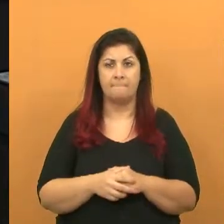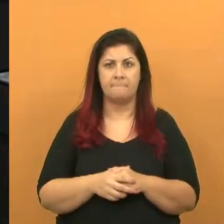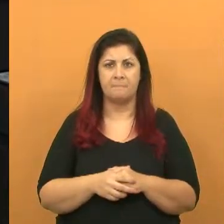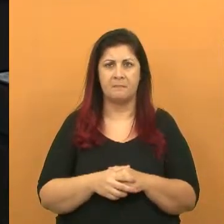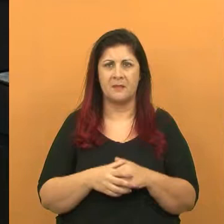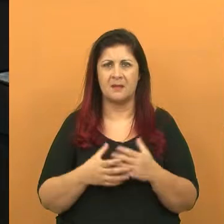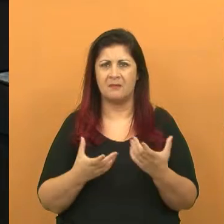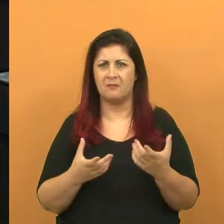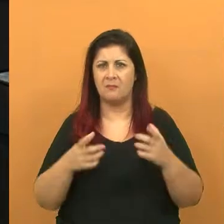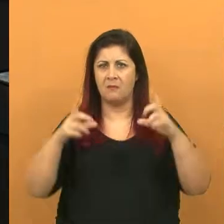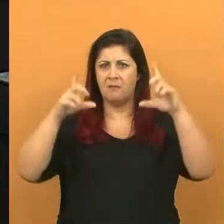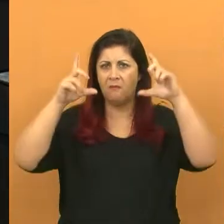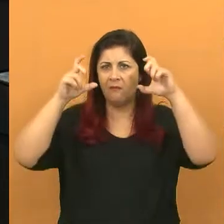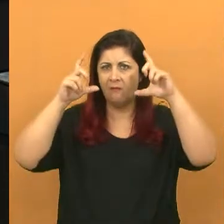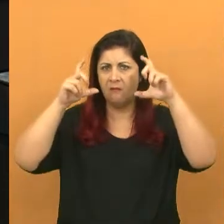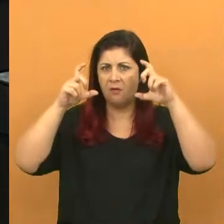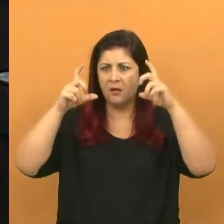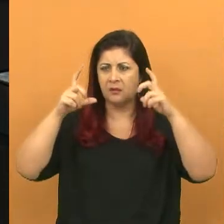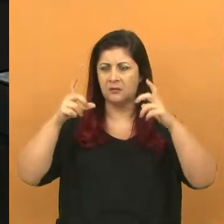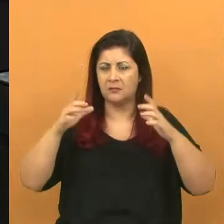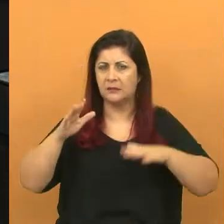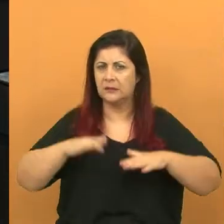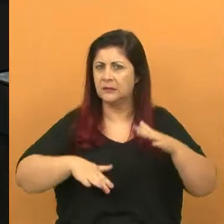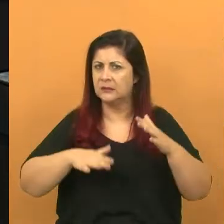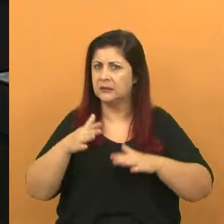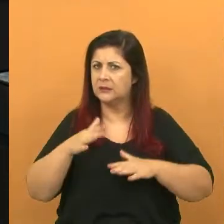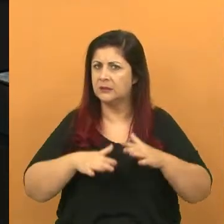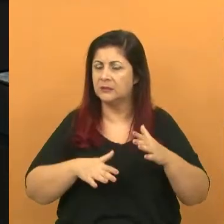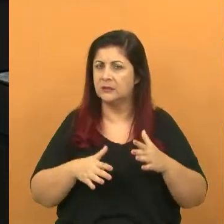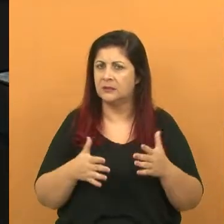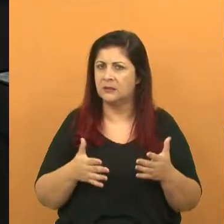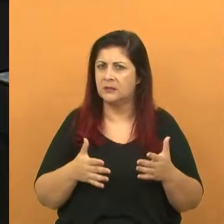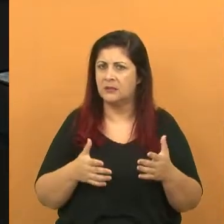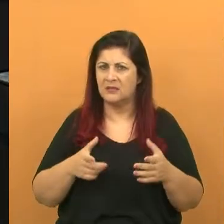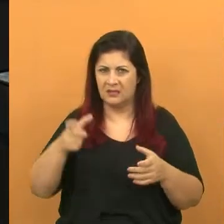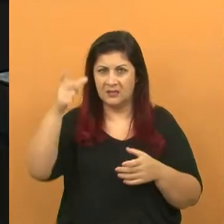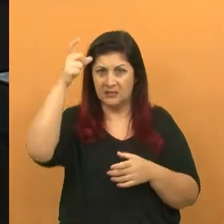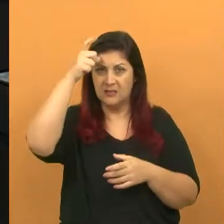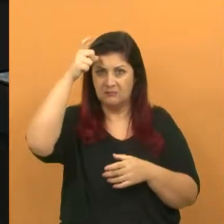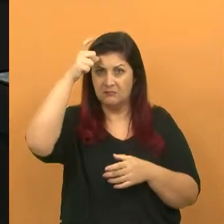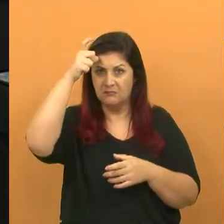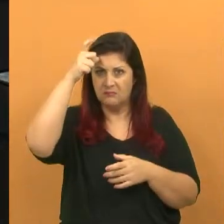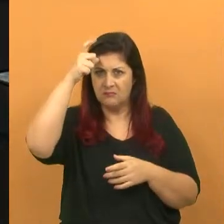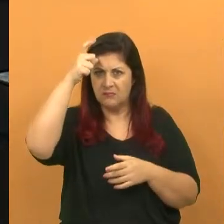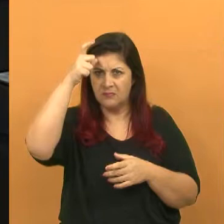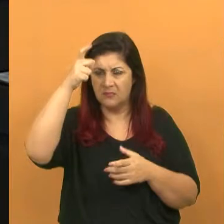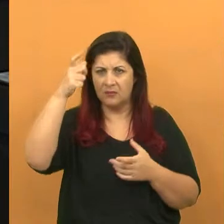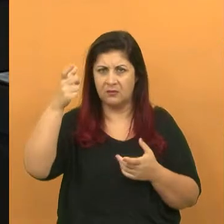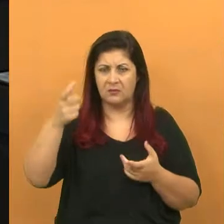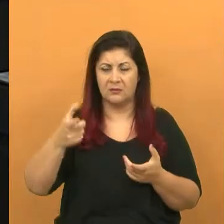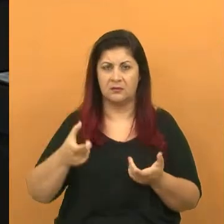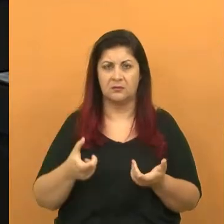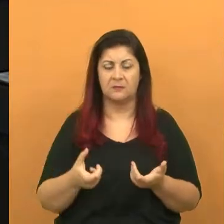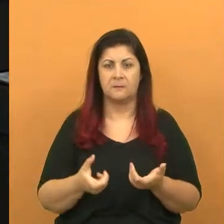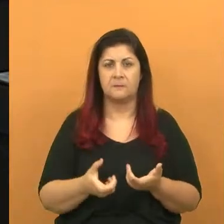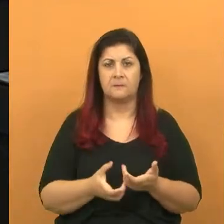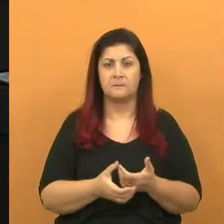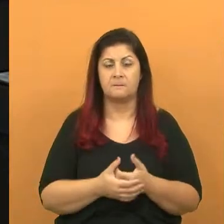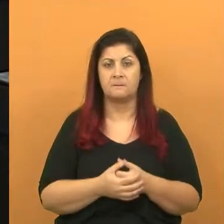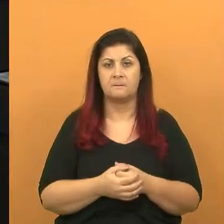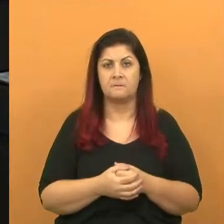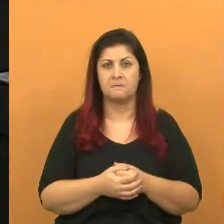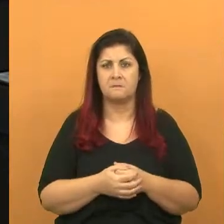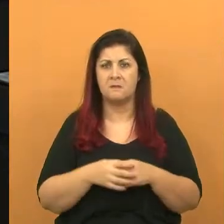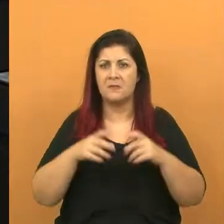com a foto, de muitas das vezes, de demônios, com chifre, tá?